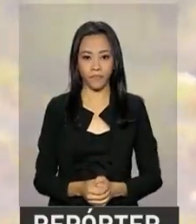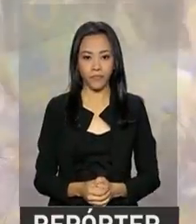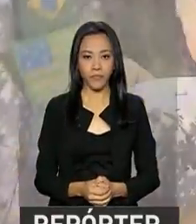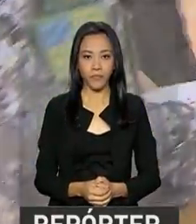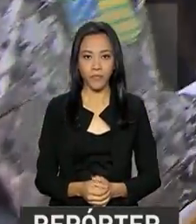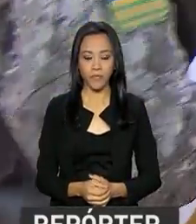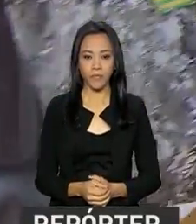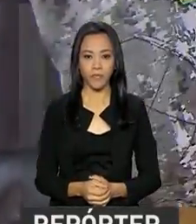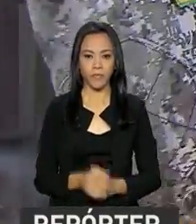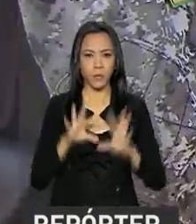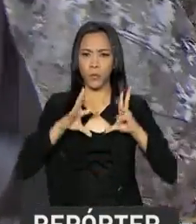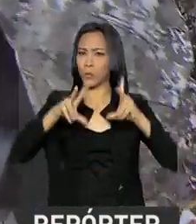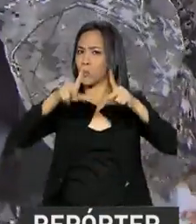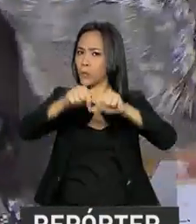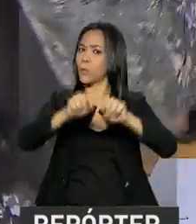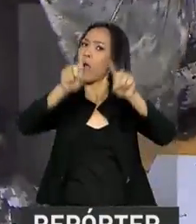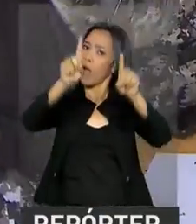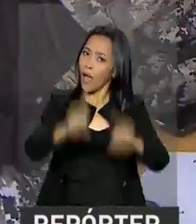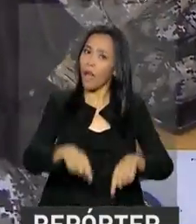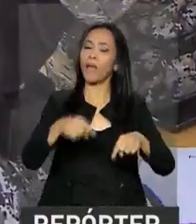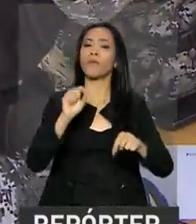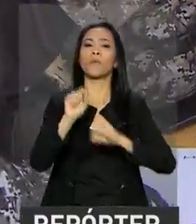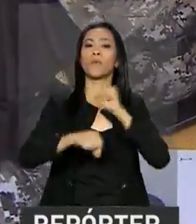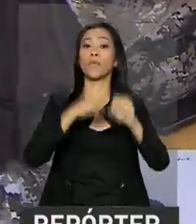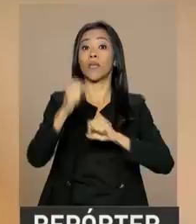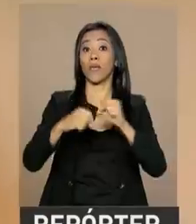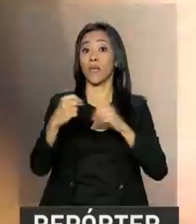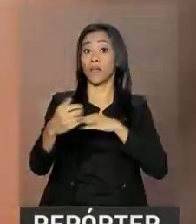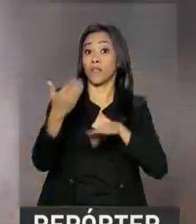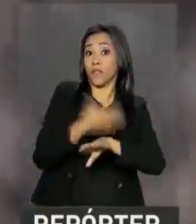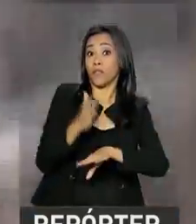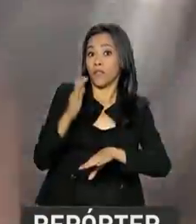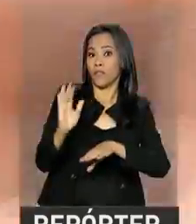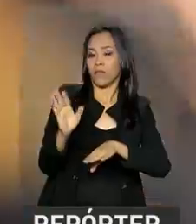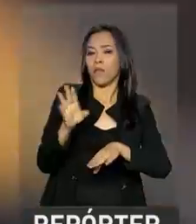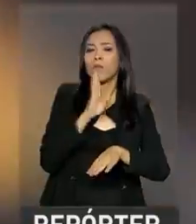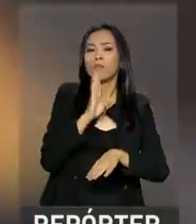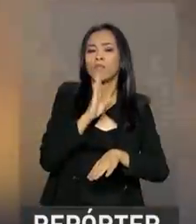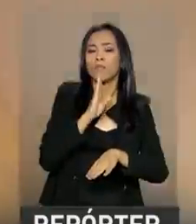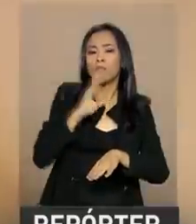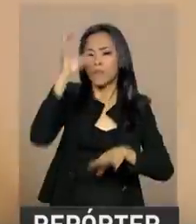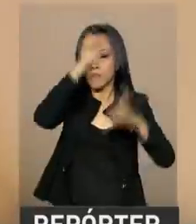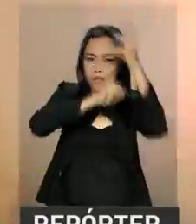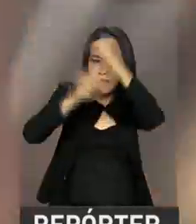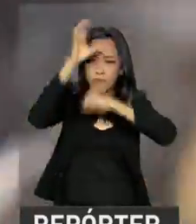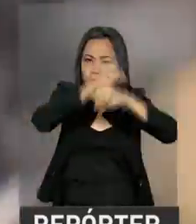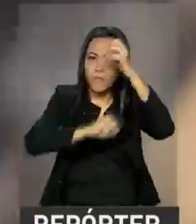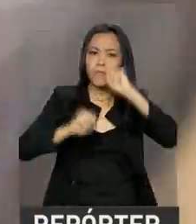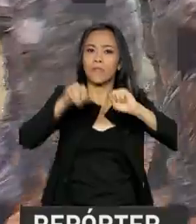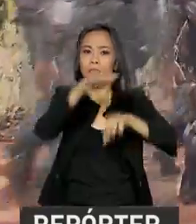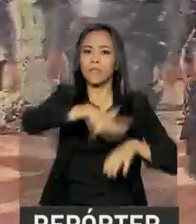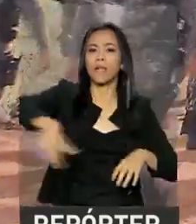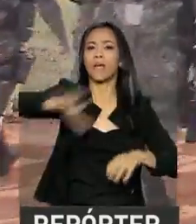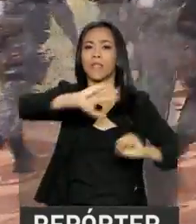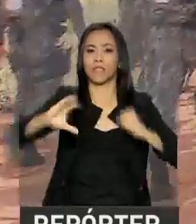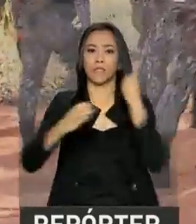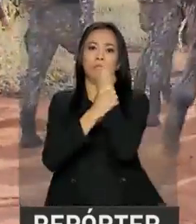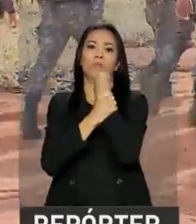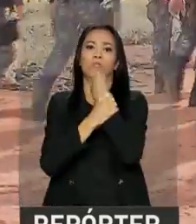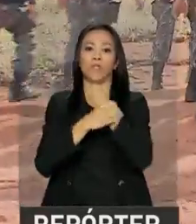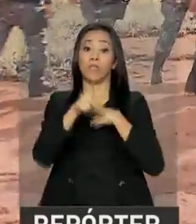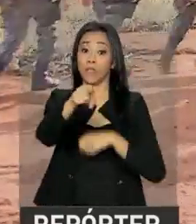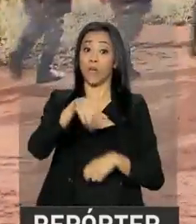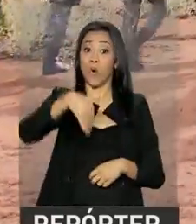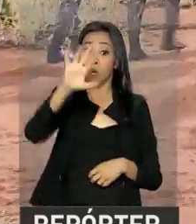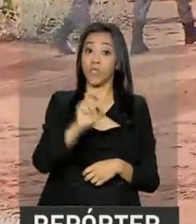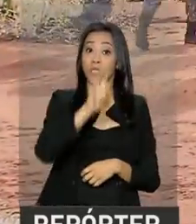tiro tudo faz parte da instrução de nivelamento de conhecimento da Força Nacional de segur públ há hoje